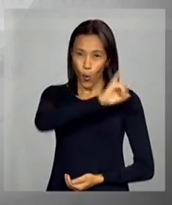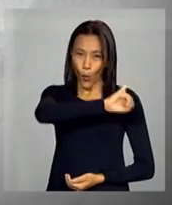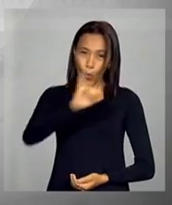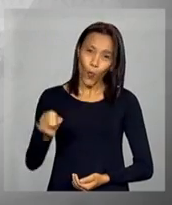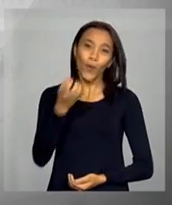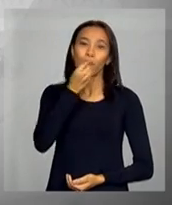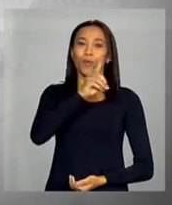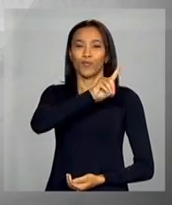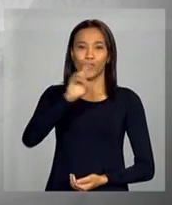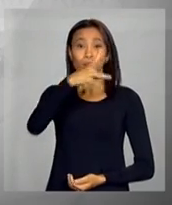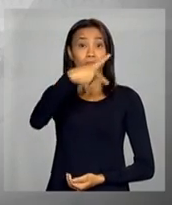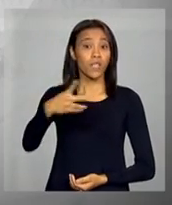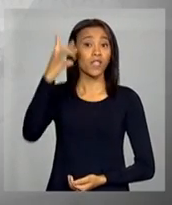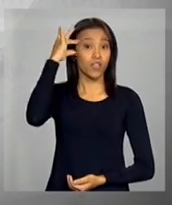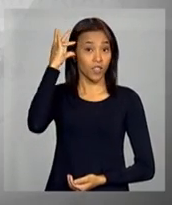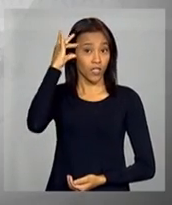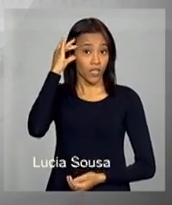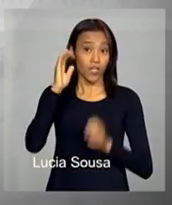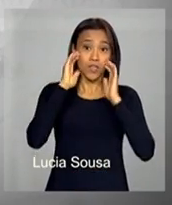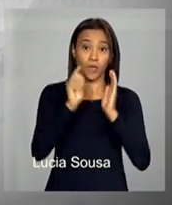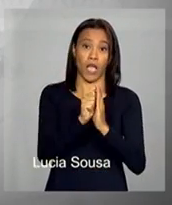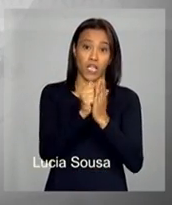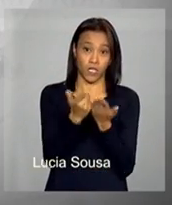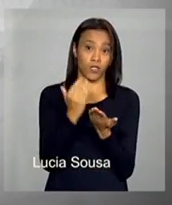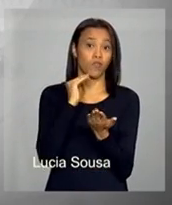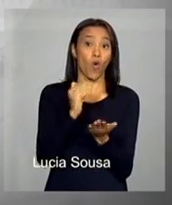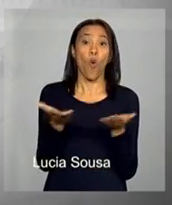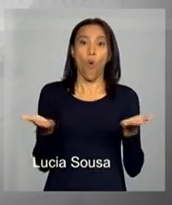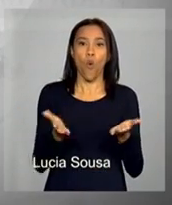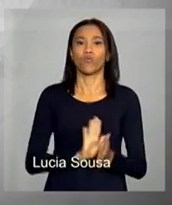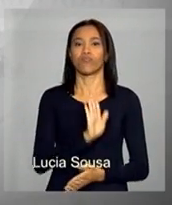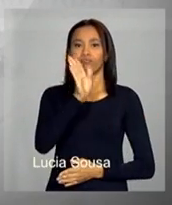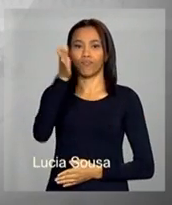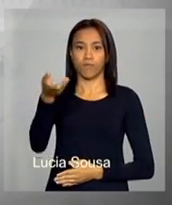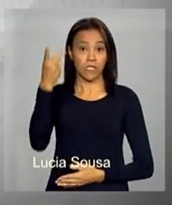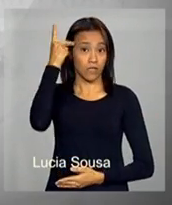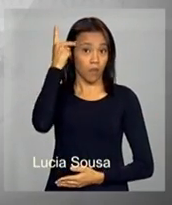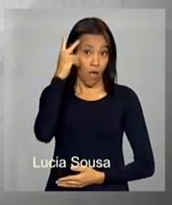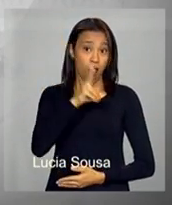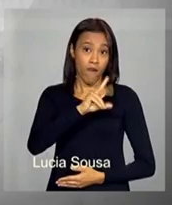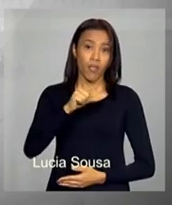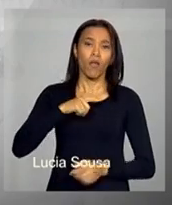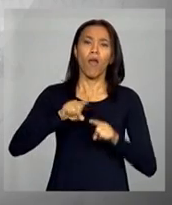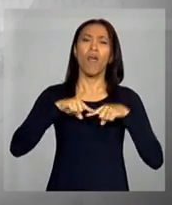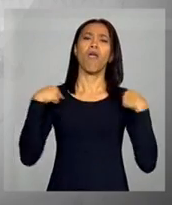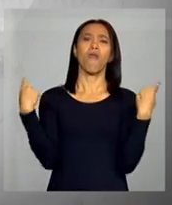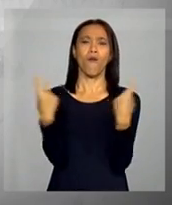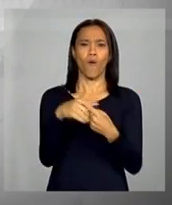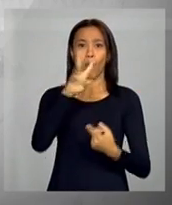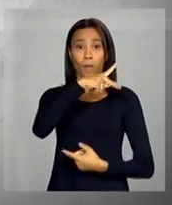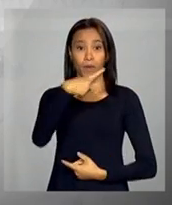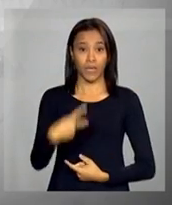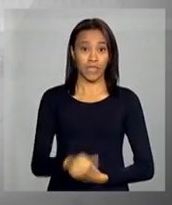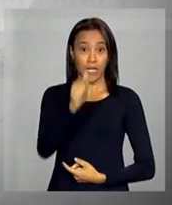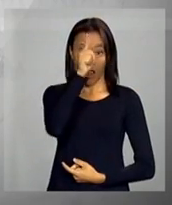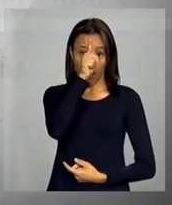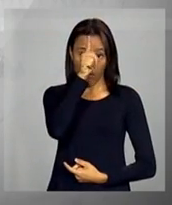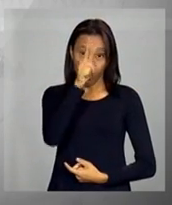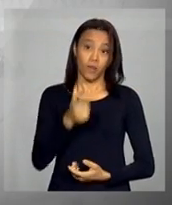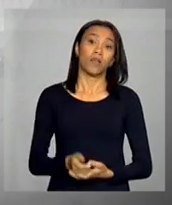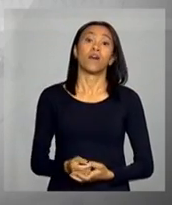Olá bom dia a presidenta Dima russef cumpre agenda hoje em São Paulo ela vai ter uma reunião com o presidente da